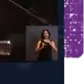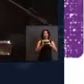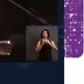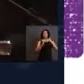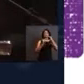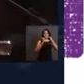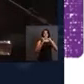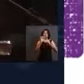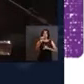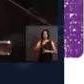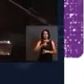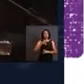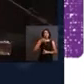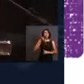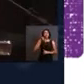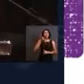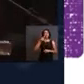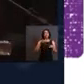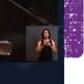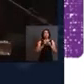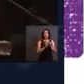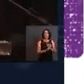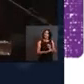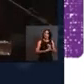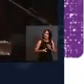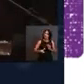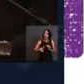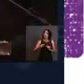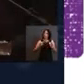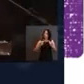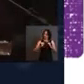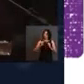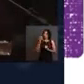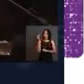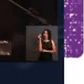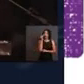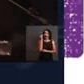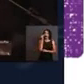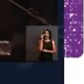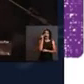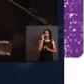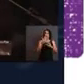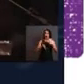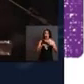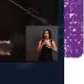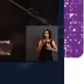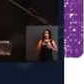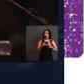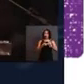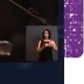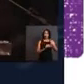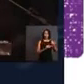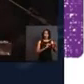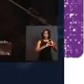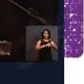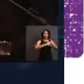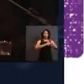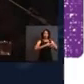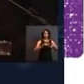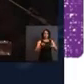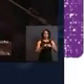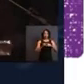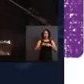qualidade. Para que as crianças tenham acesso aos melhores recursos para desenvolver as habilidades